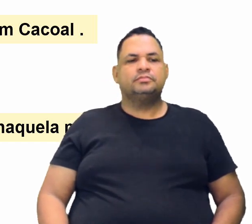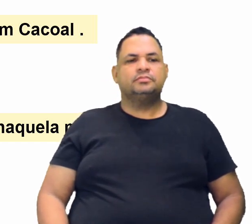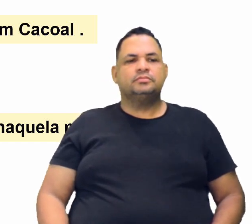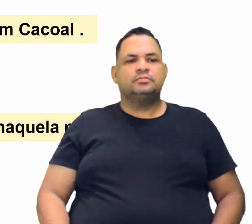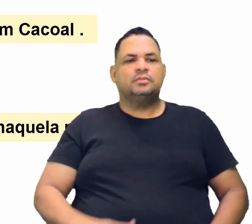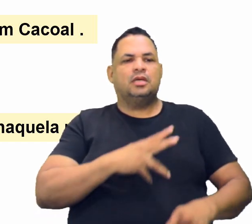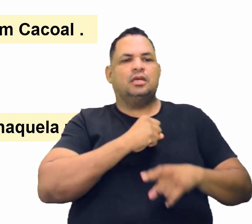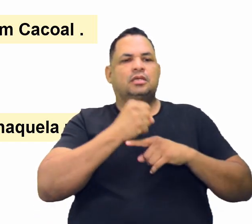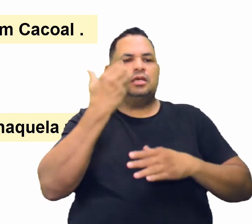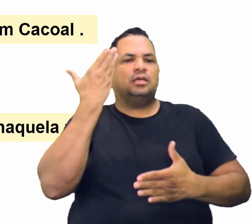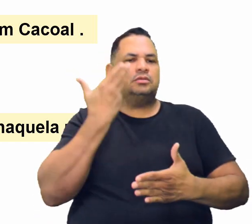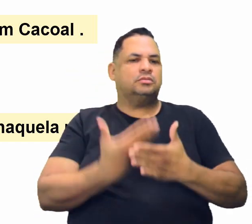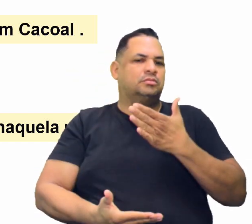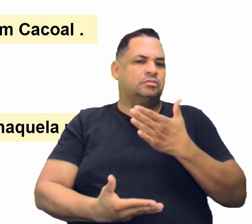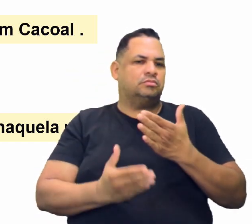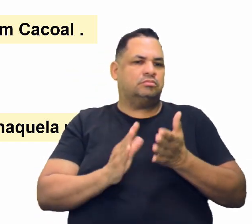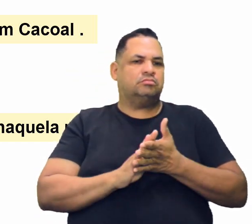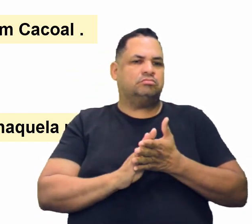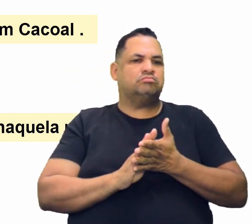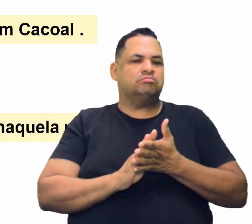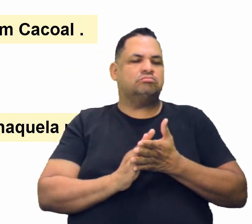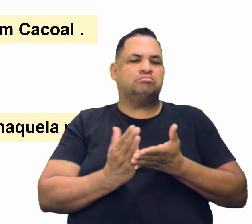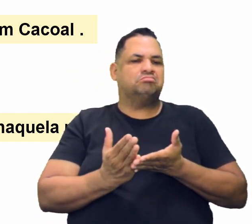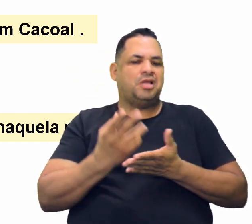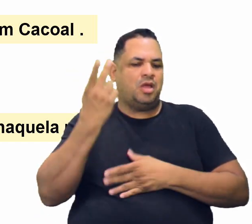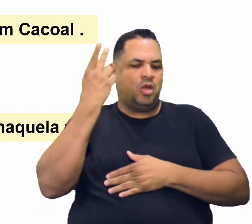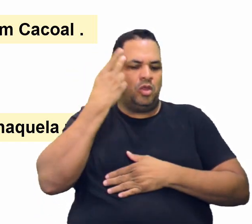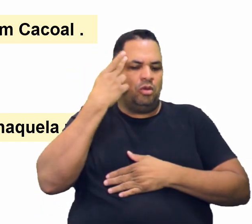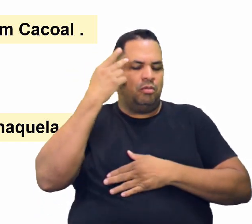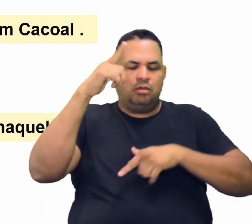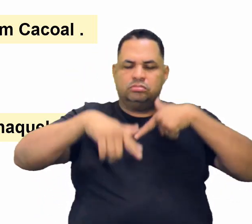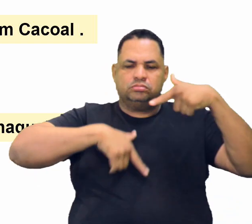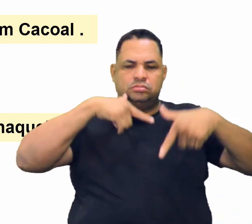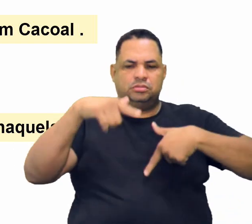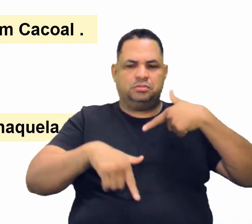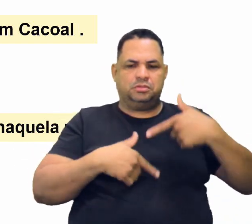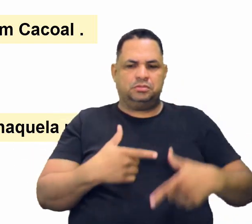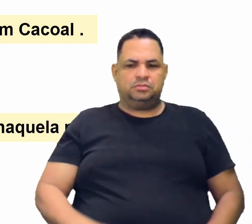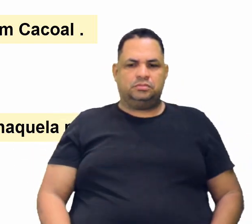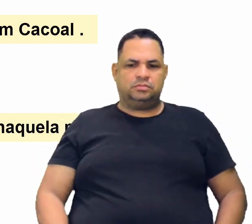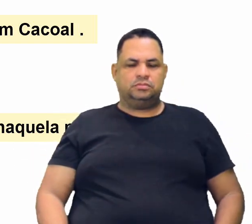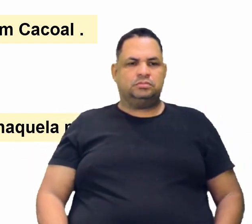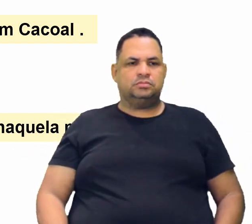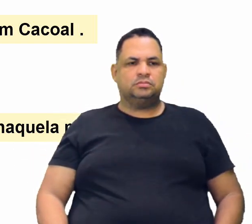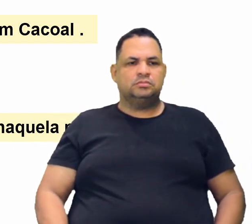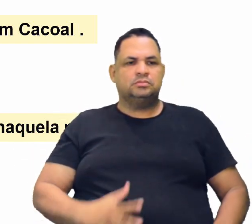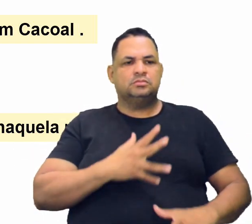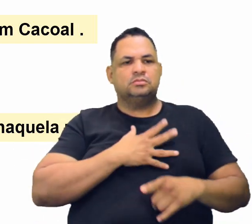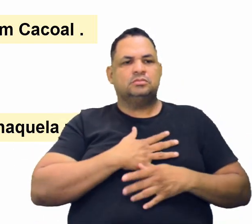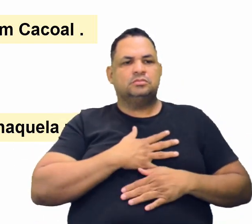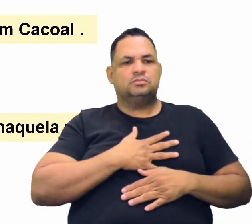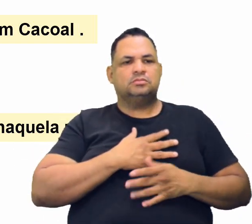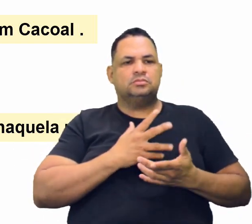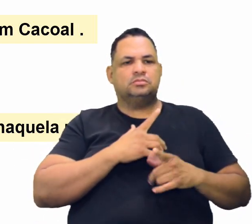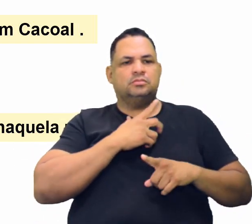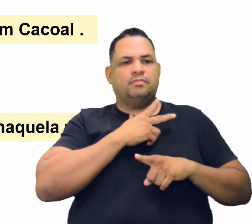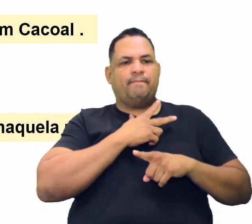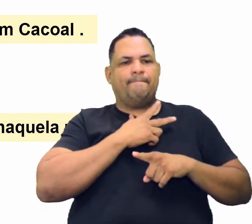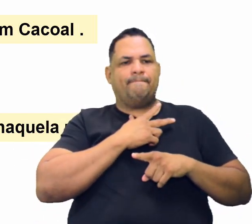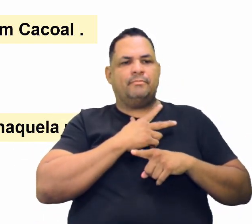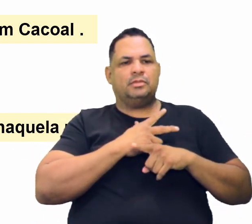Ganhar e perder faz parte da profissão. Ganhar e perder